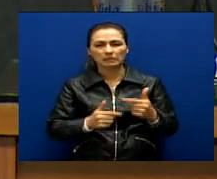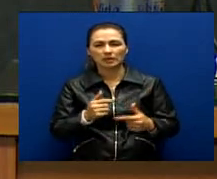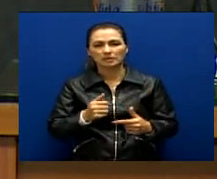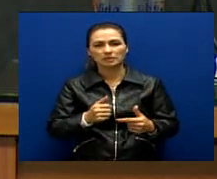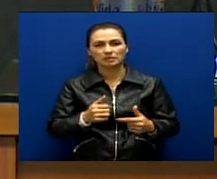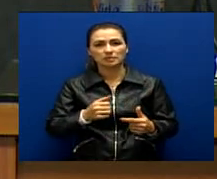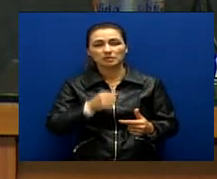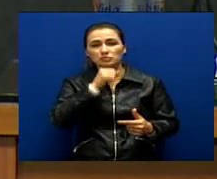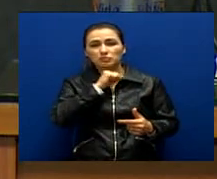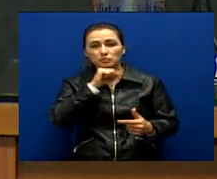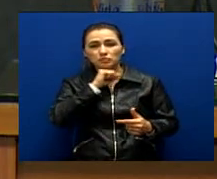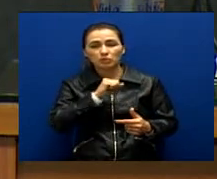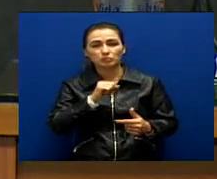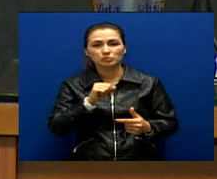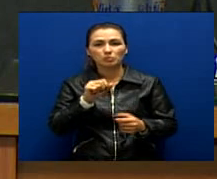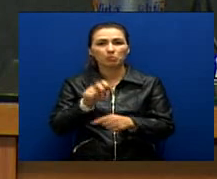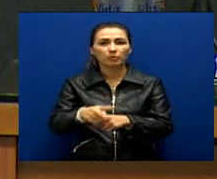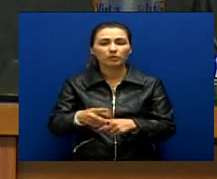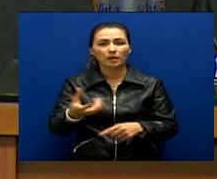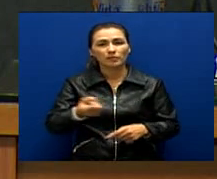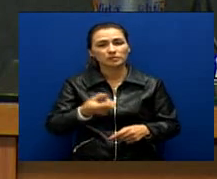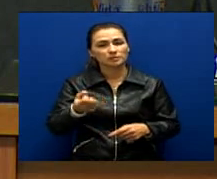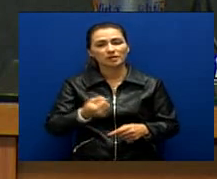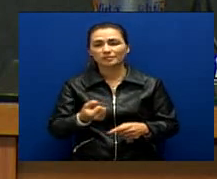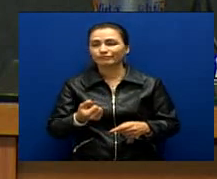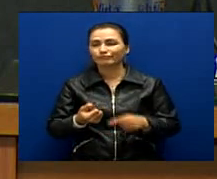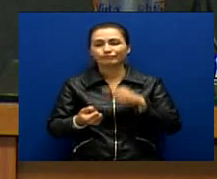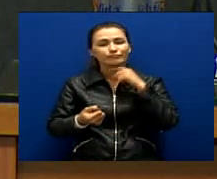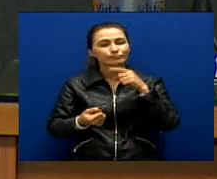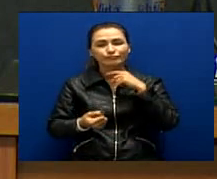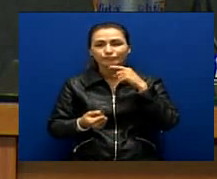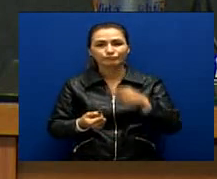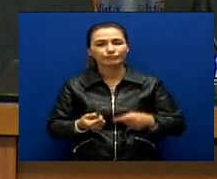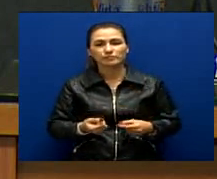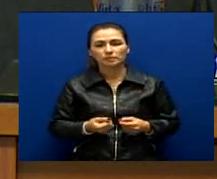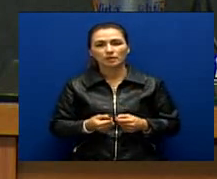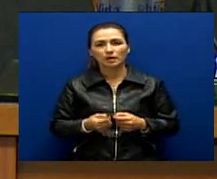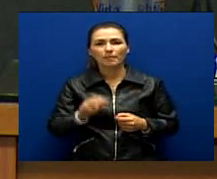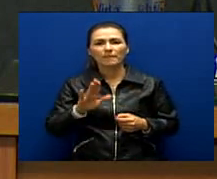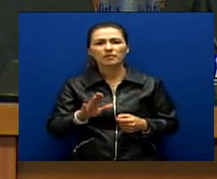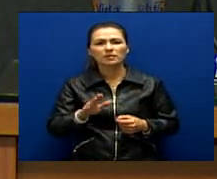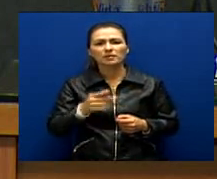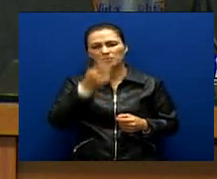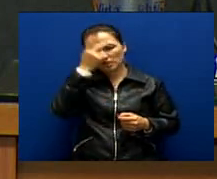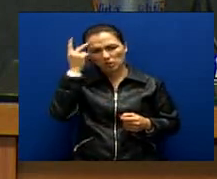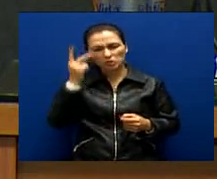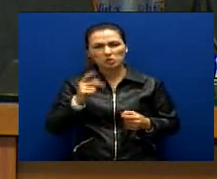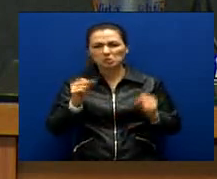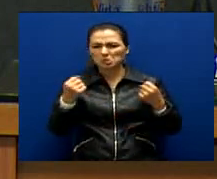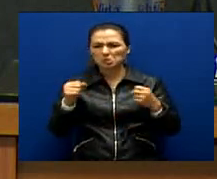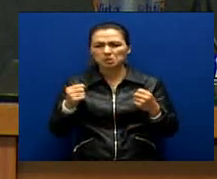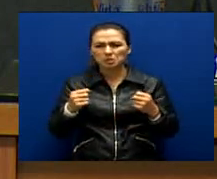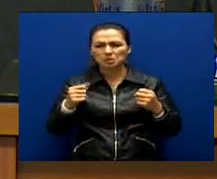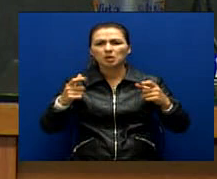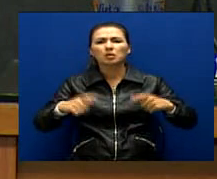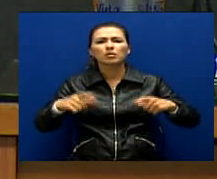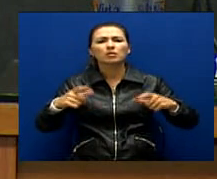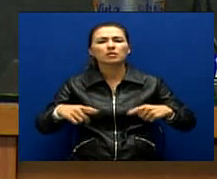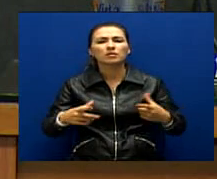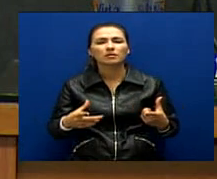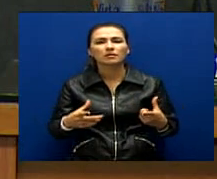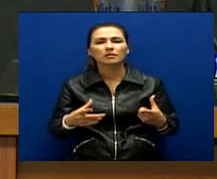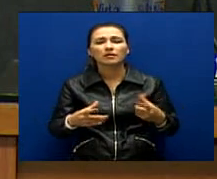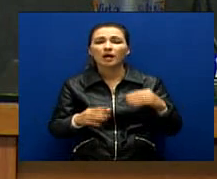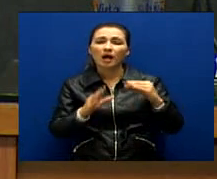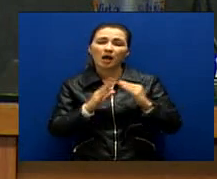gente revoltada maioria está quieta em casa talvez reclamando do facebook ou nos happy hour no bar e tal e um outro chega ao